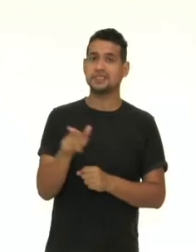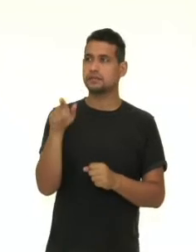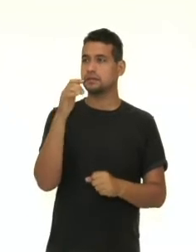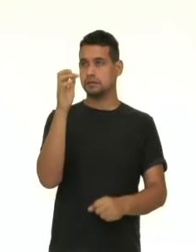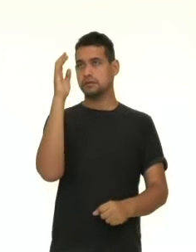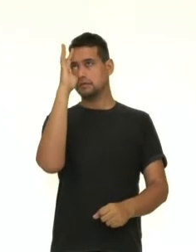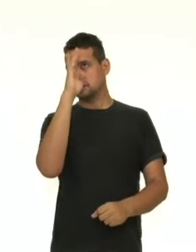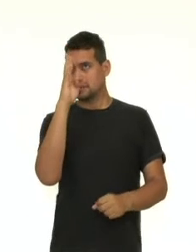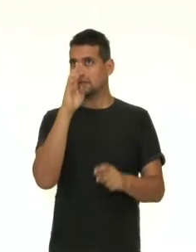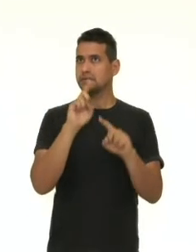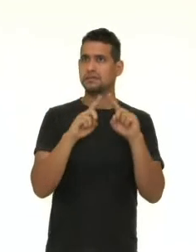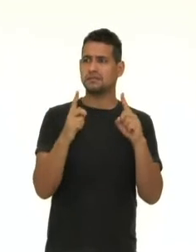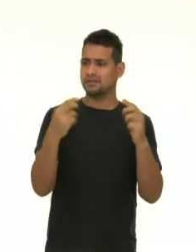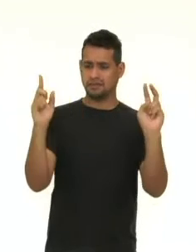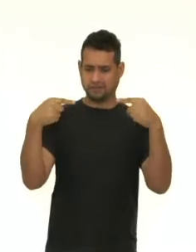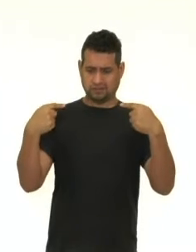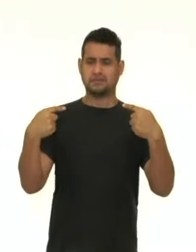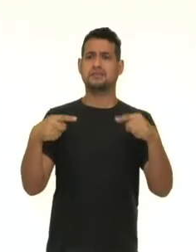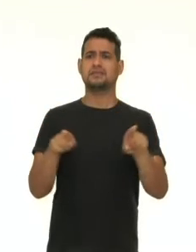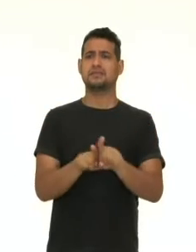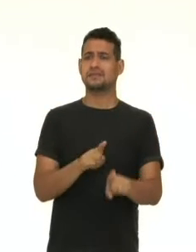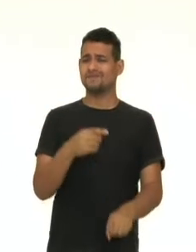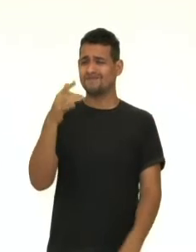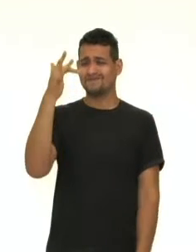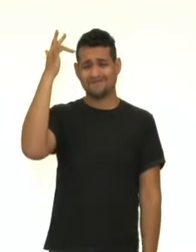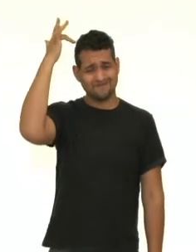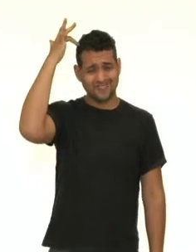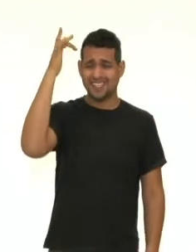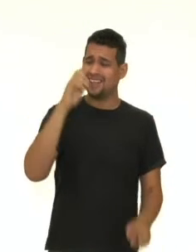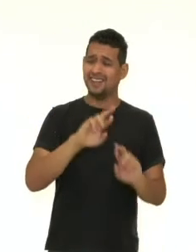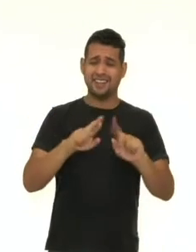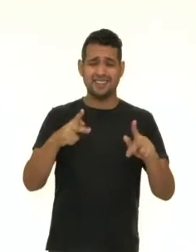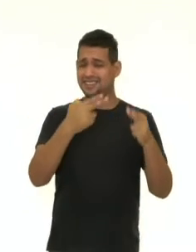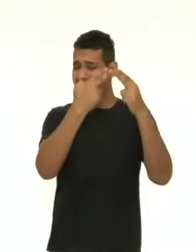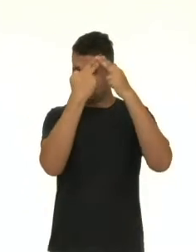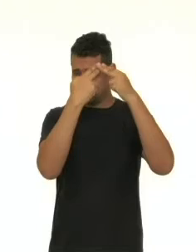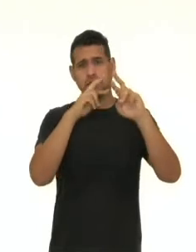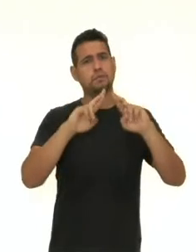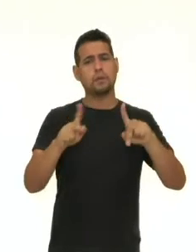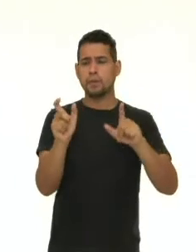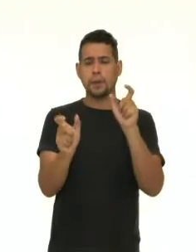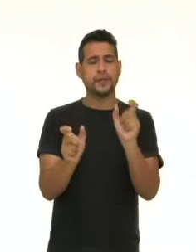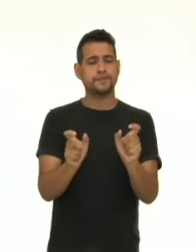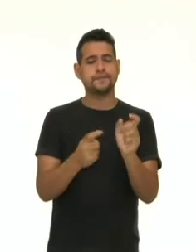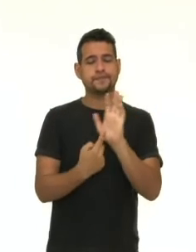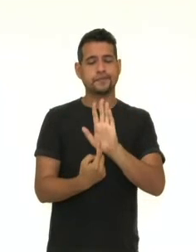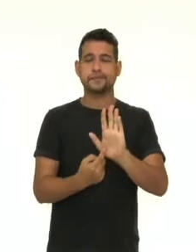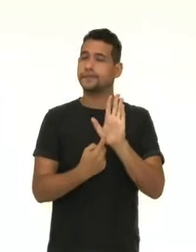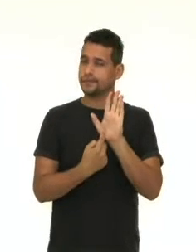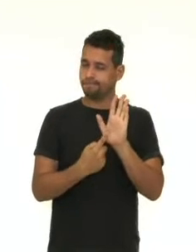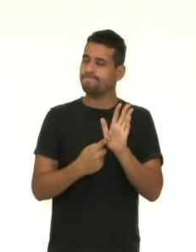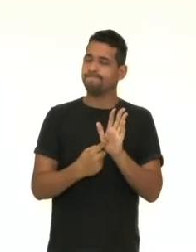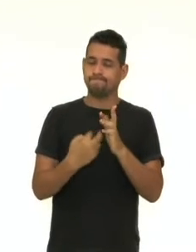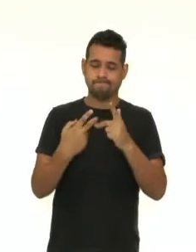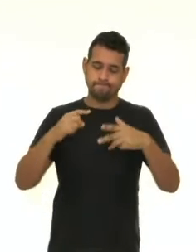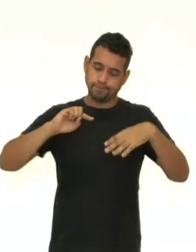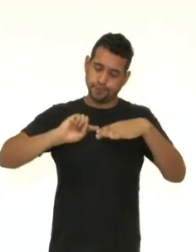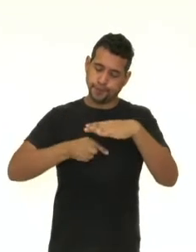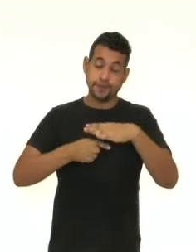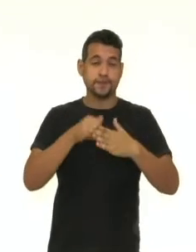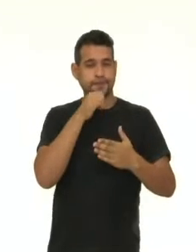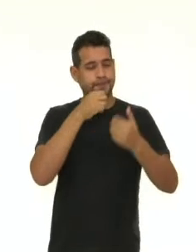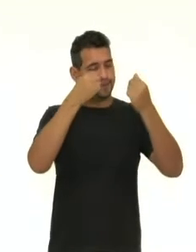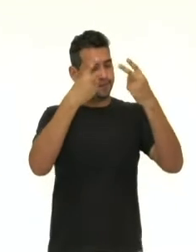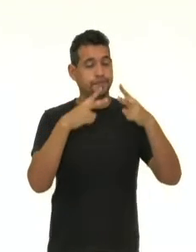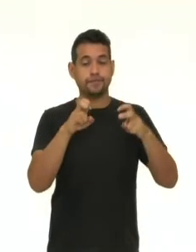atordoado, subjugado, remorsos, vai mostrando as características bem ao gosto. Quando fala da